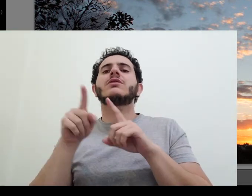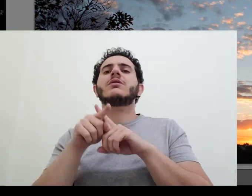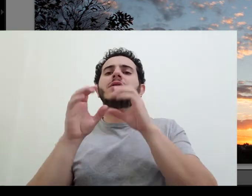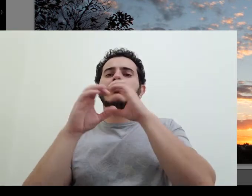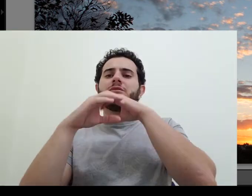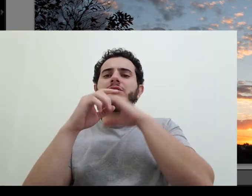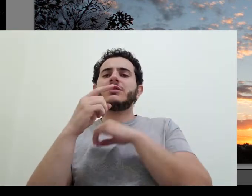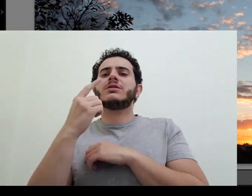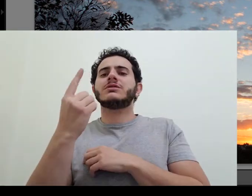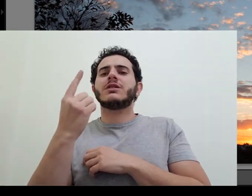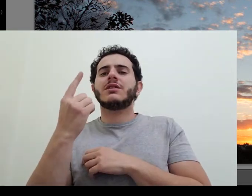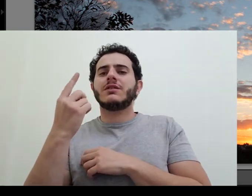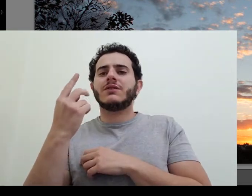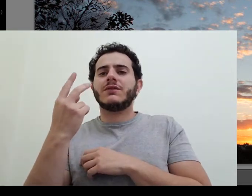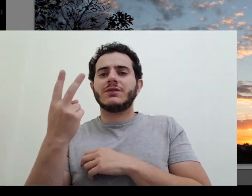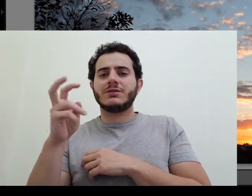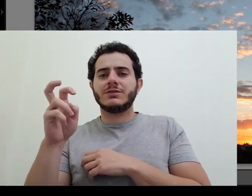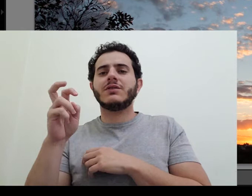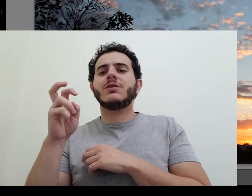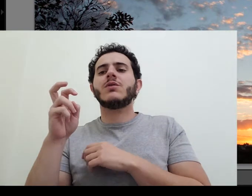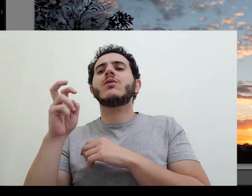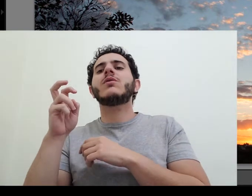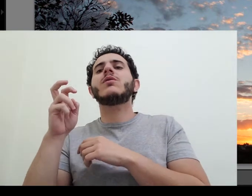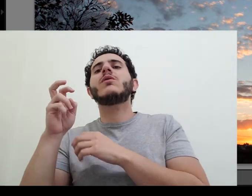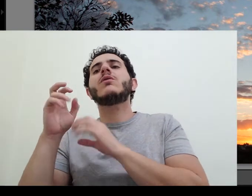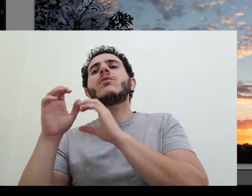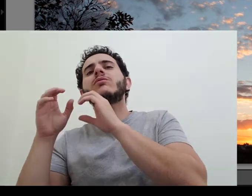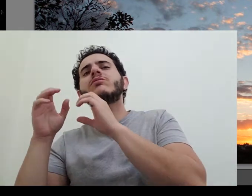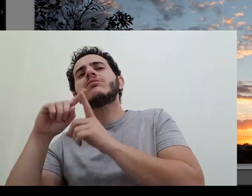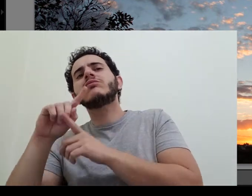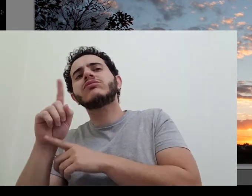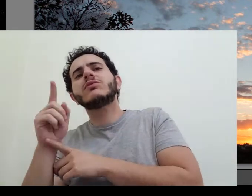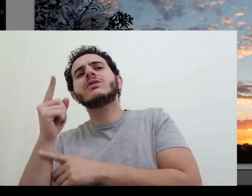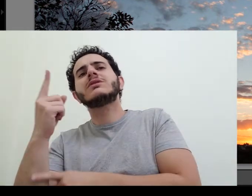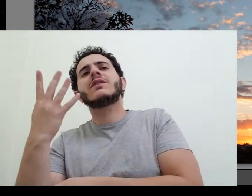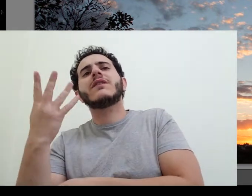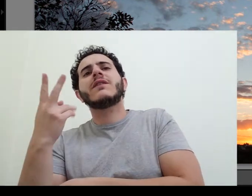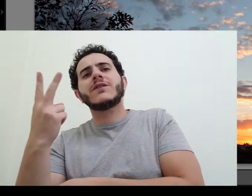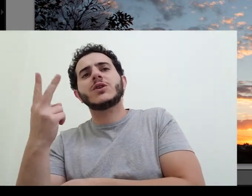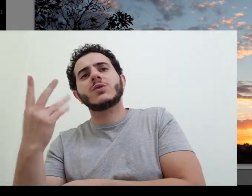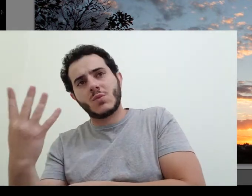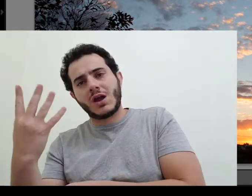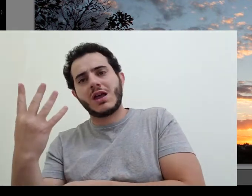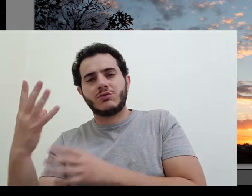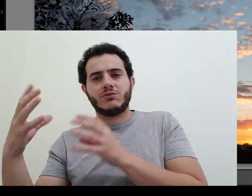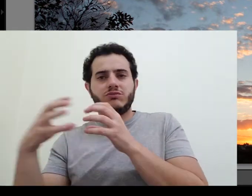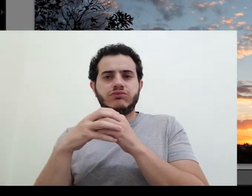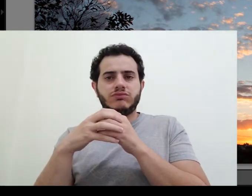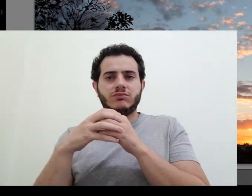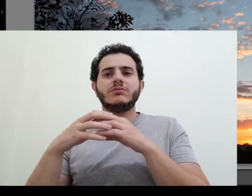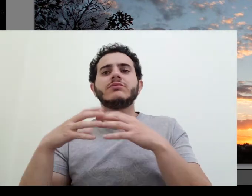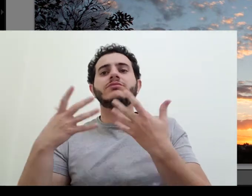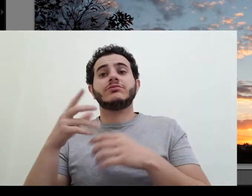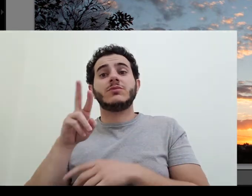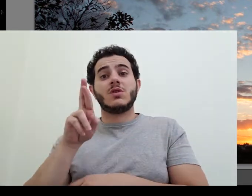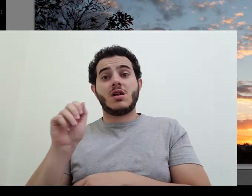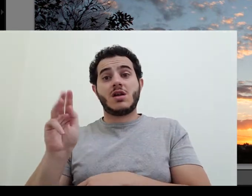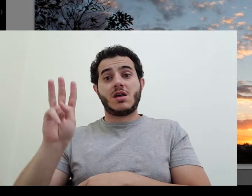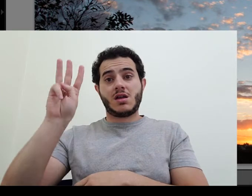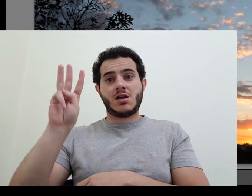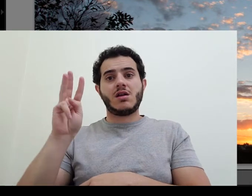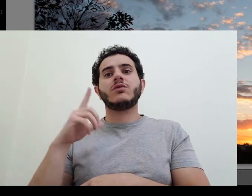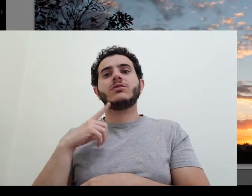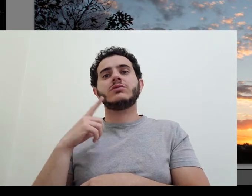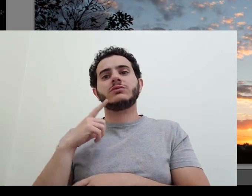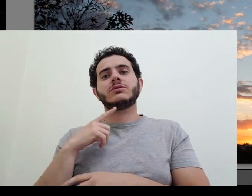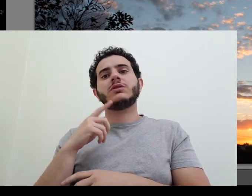24-105 na posição 24. Só para o título de curiosidade. Então esse é o RAW e do lado aqui eu